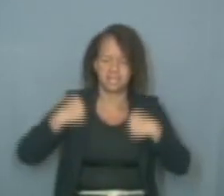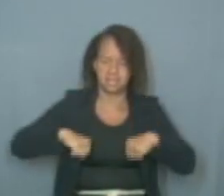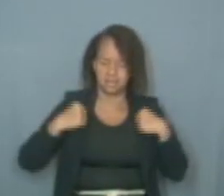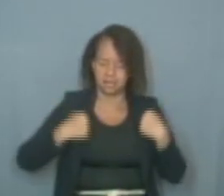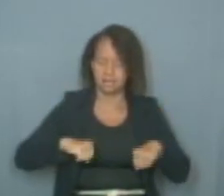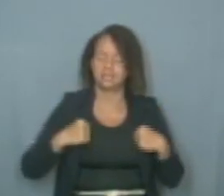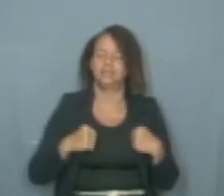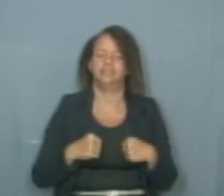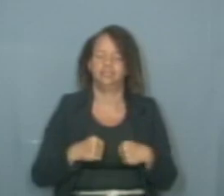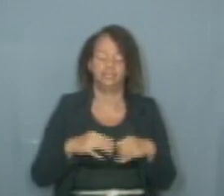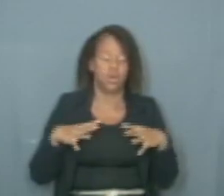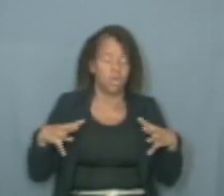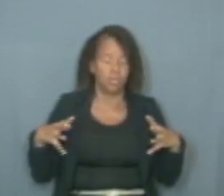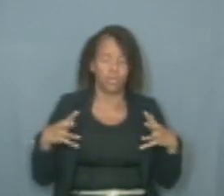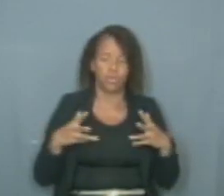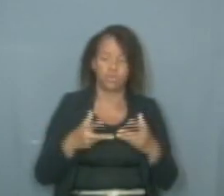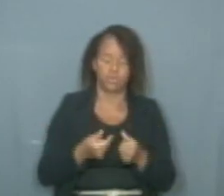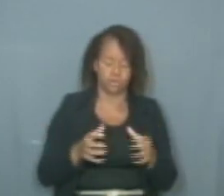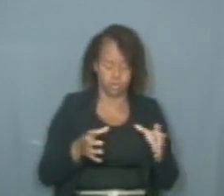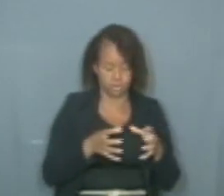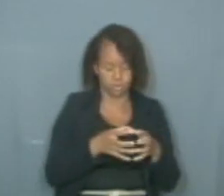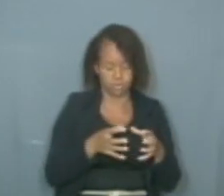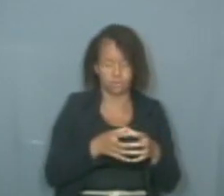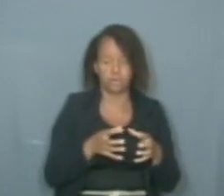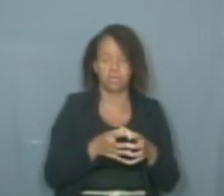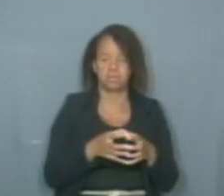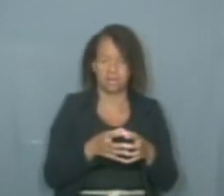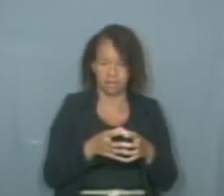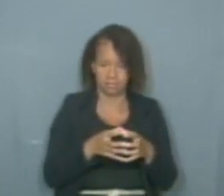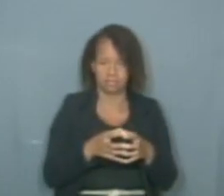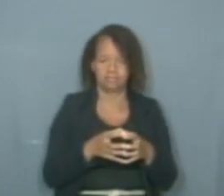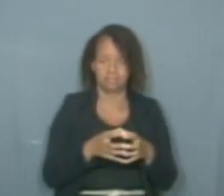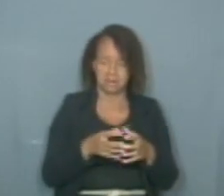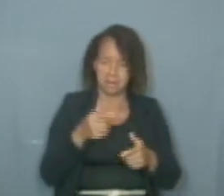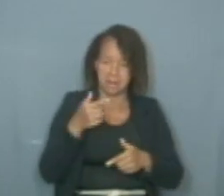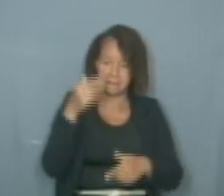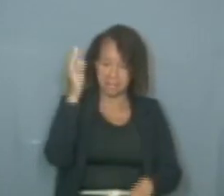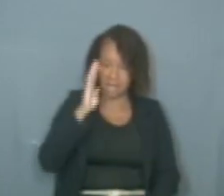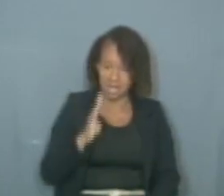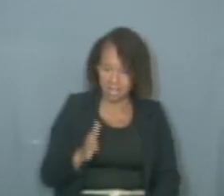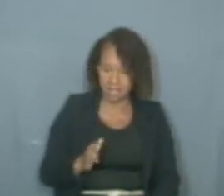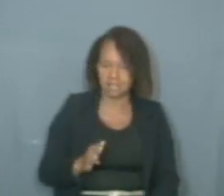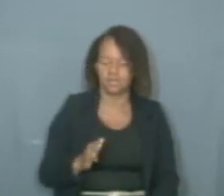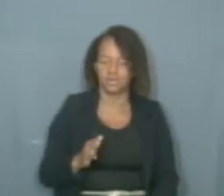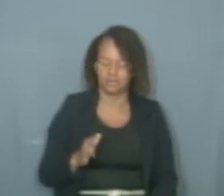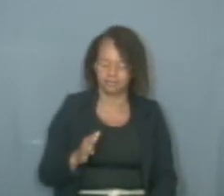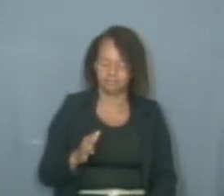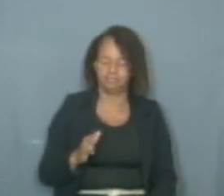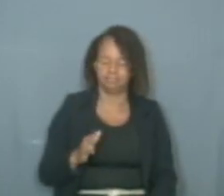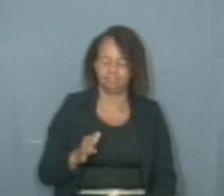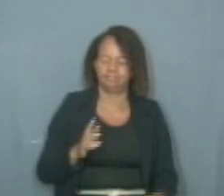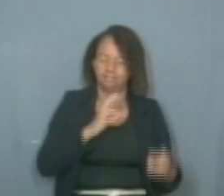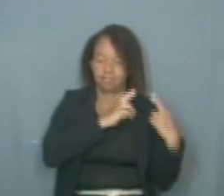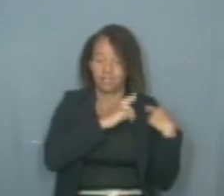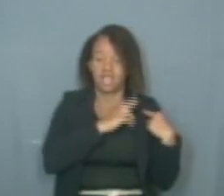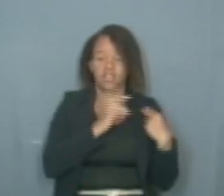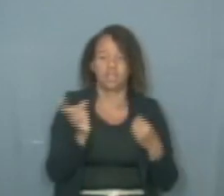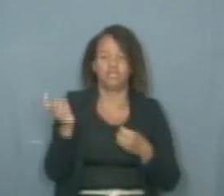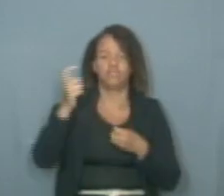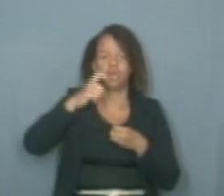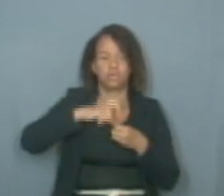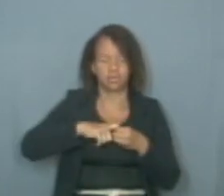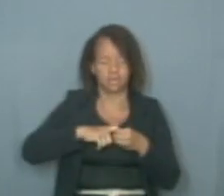precisam, por toda a turma que carrega o Brasil nas costas. A gente está votando